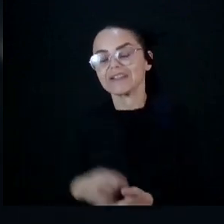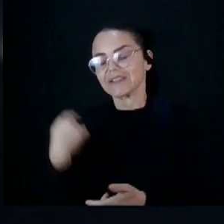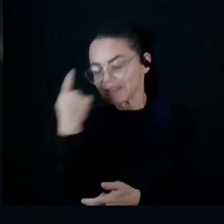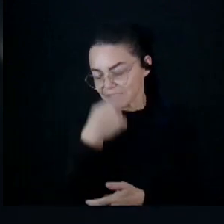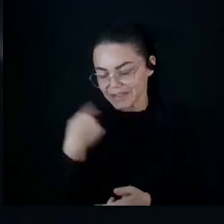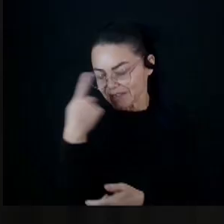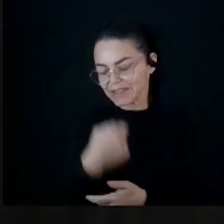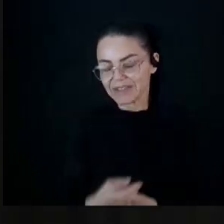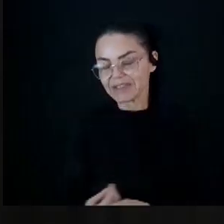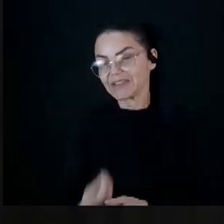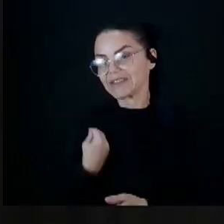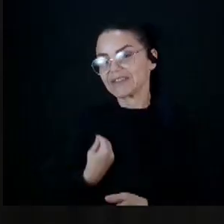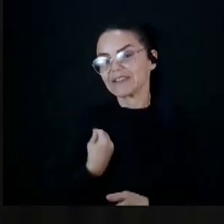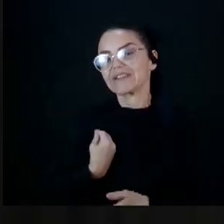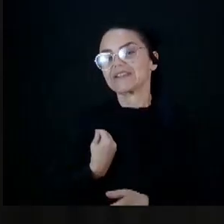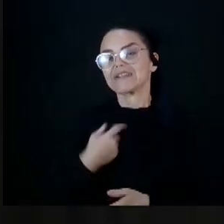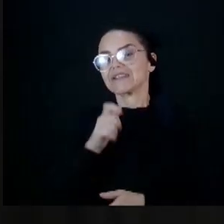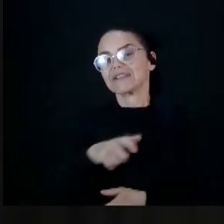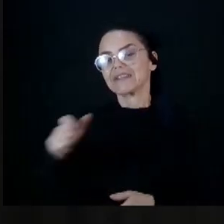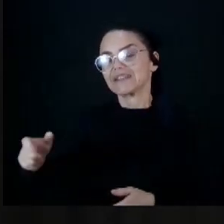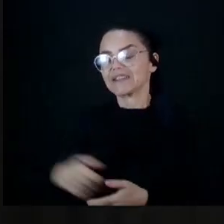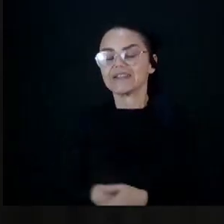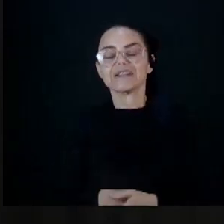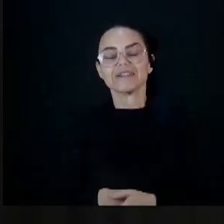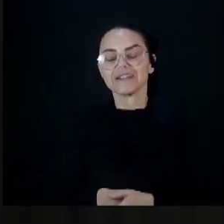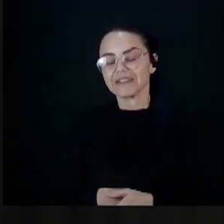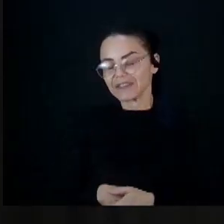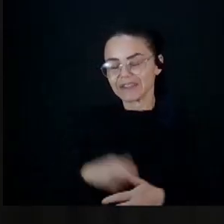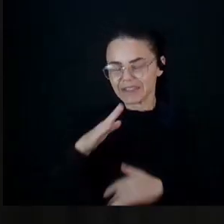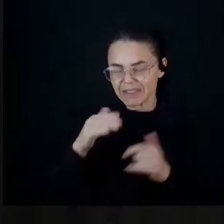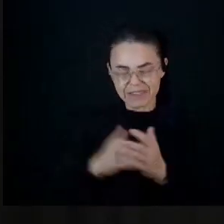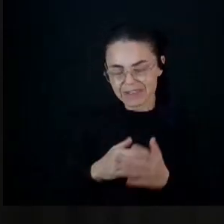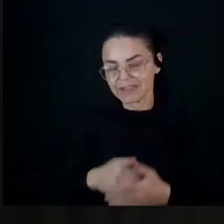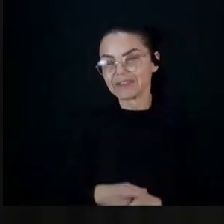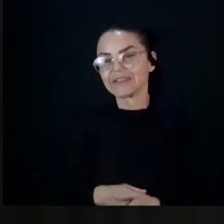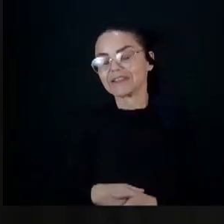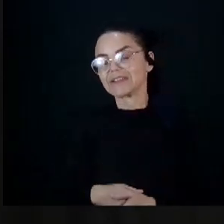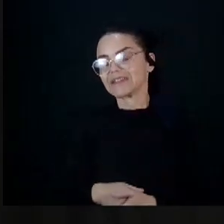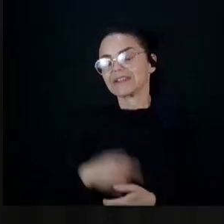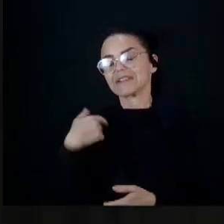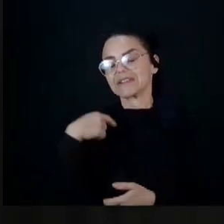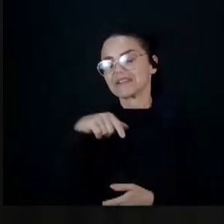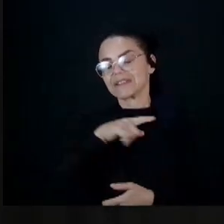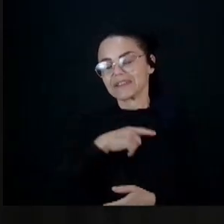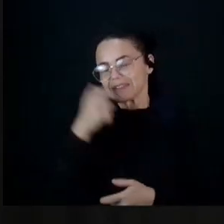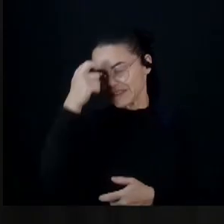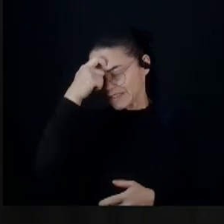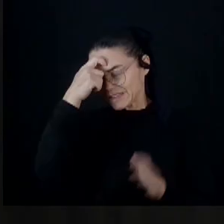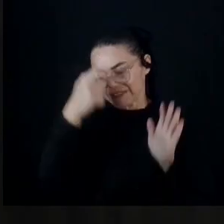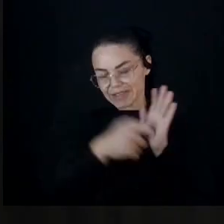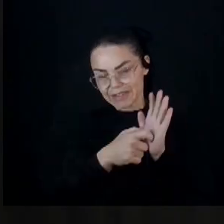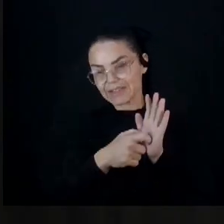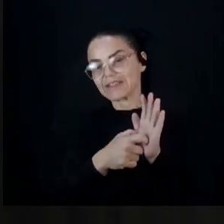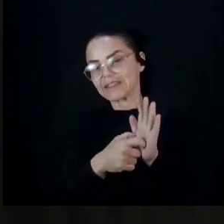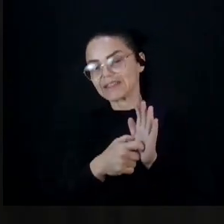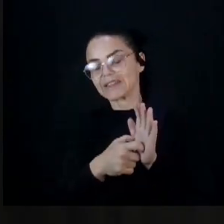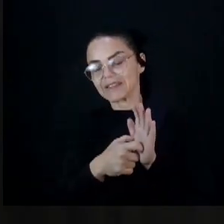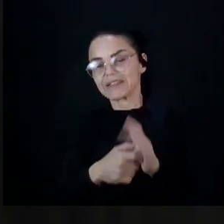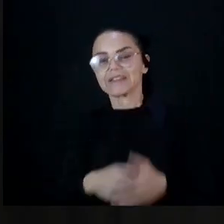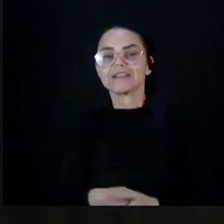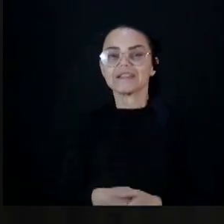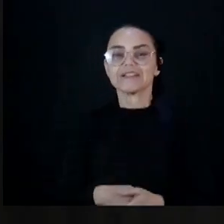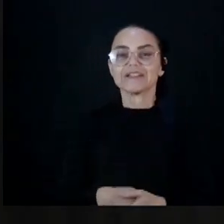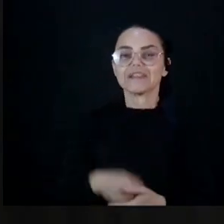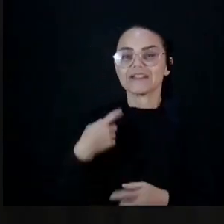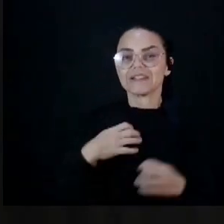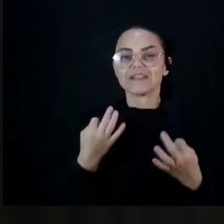das pessoas. Samuel, e depois de tudo isso, fica a impressão de que a inteligência artificial está deixando de ser uma tecnologia